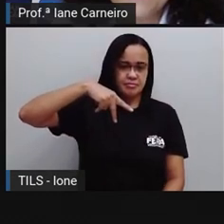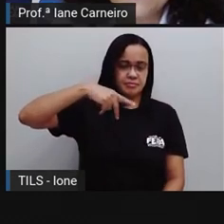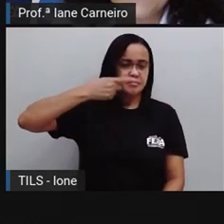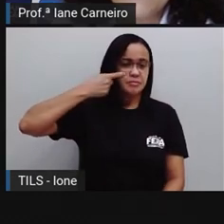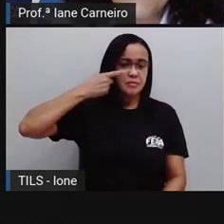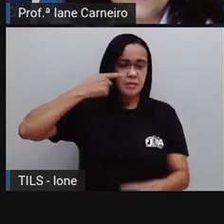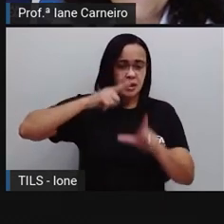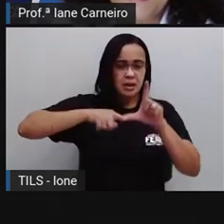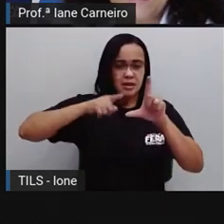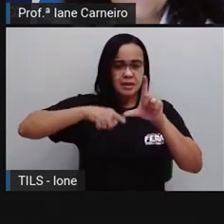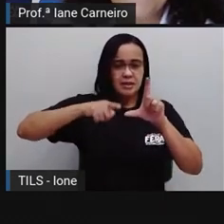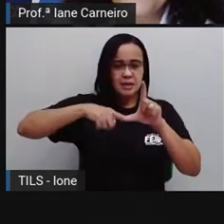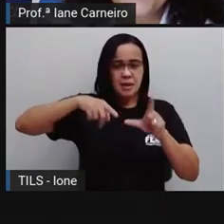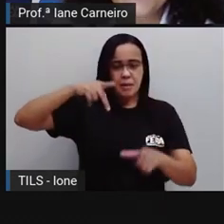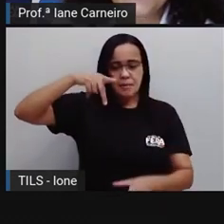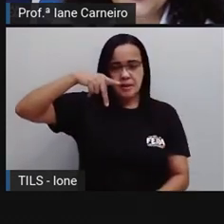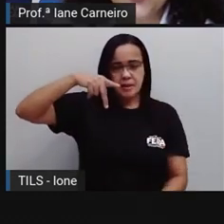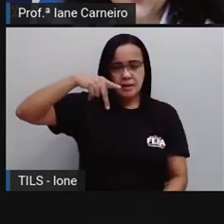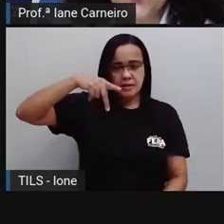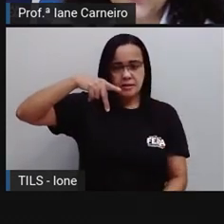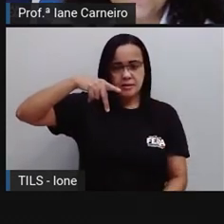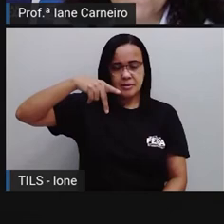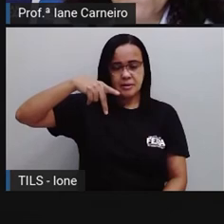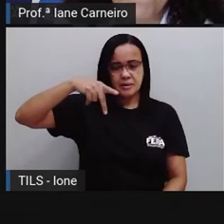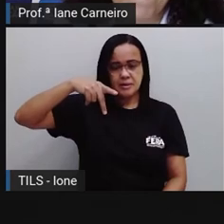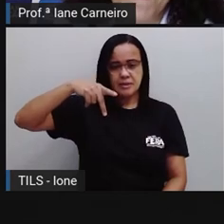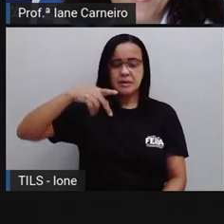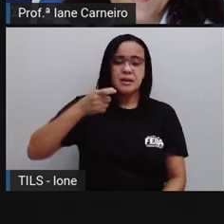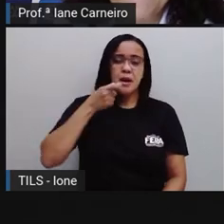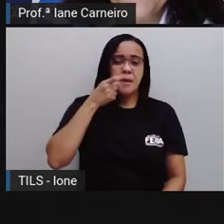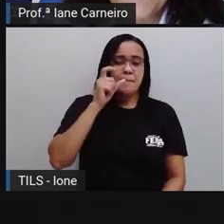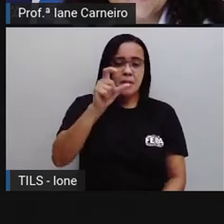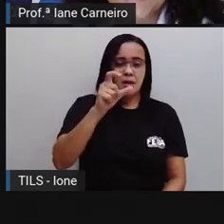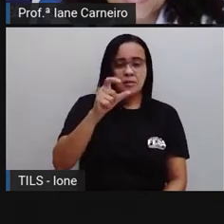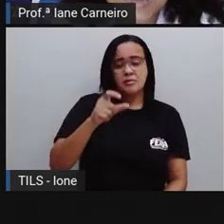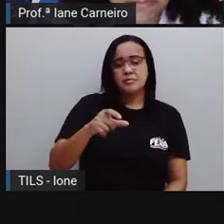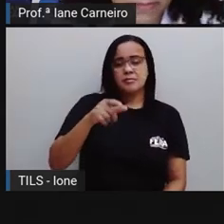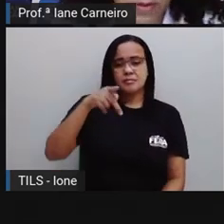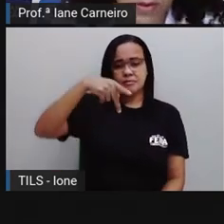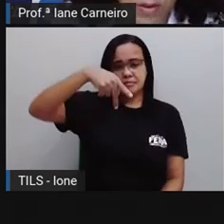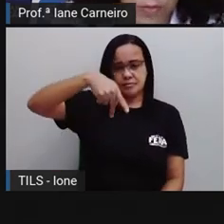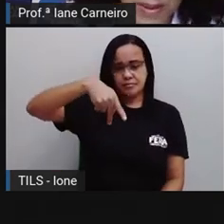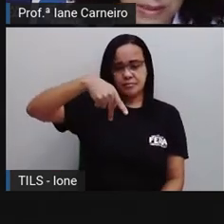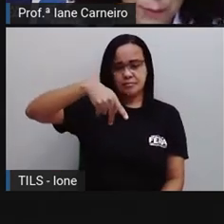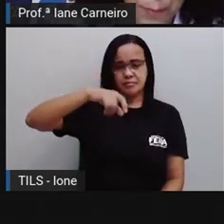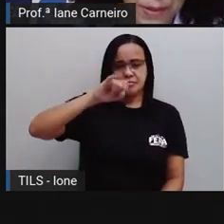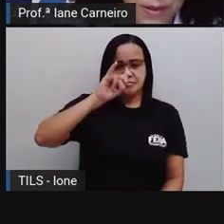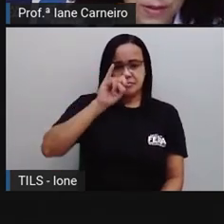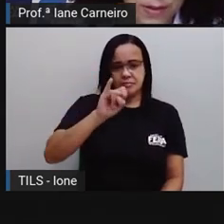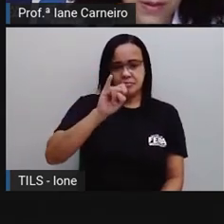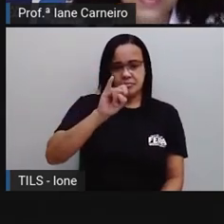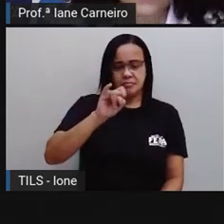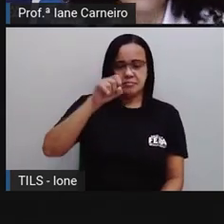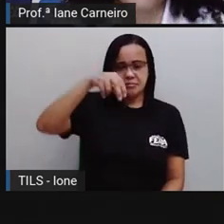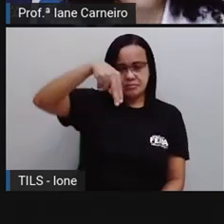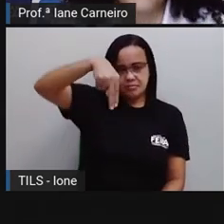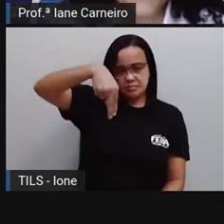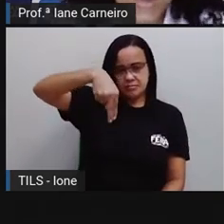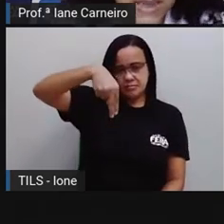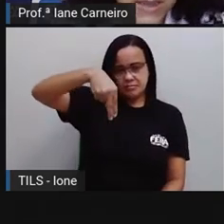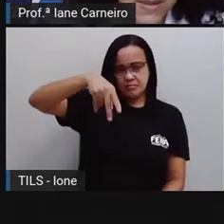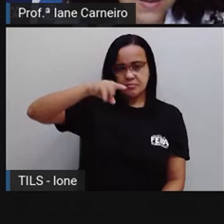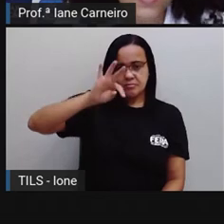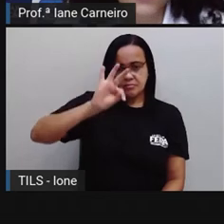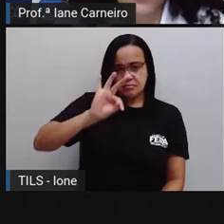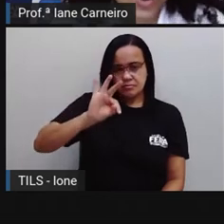chover previsão é a palavra pintou Tá sim ó como é que serve o pin